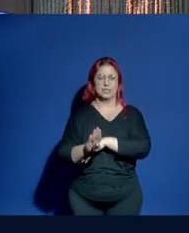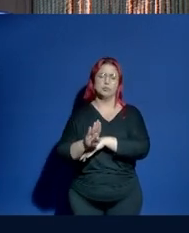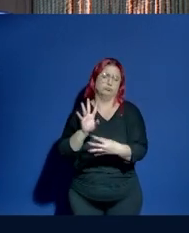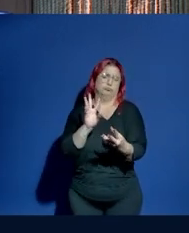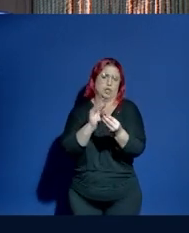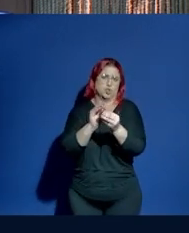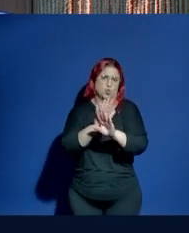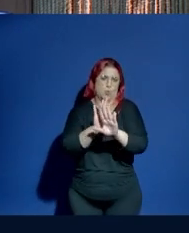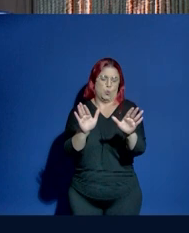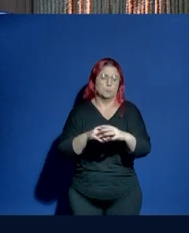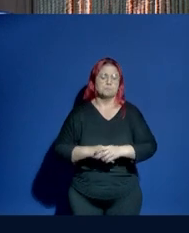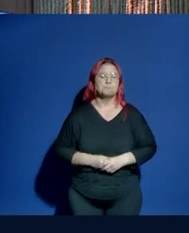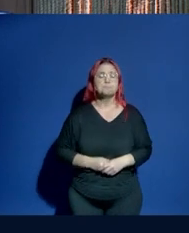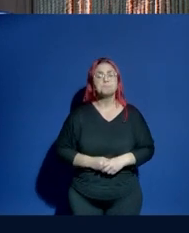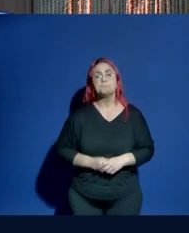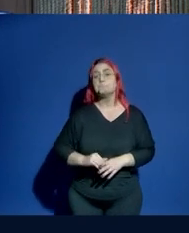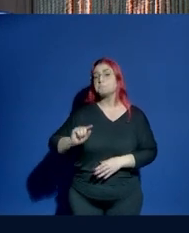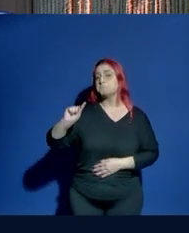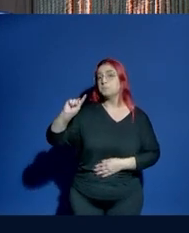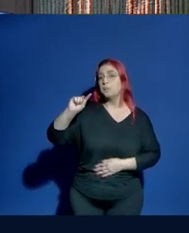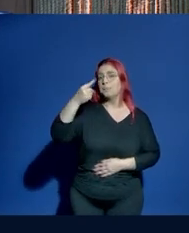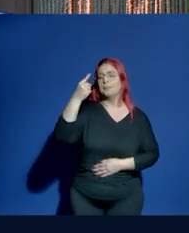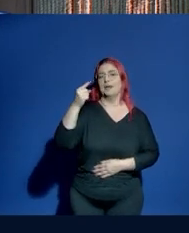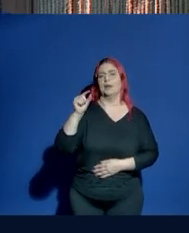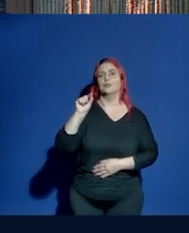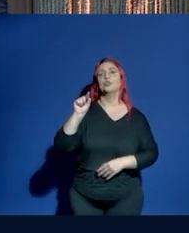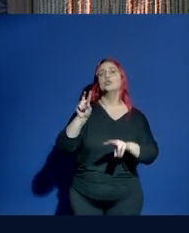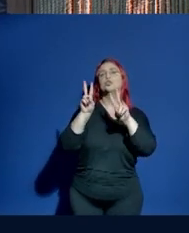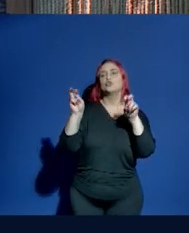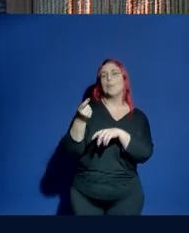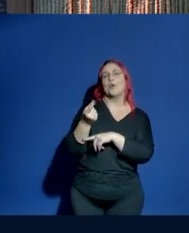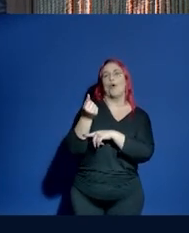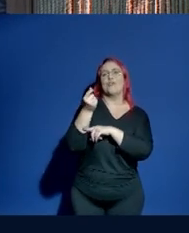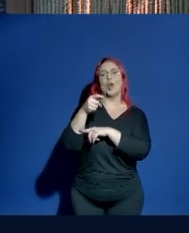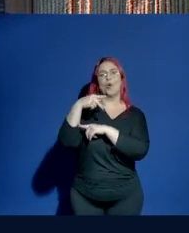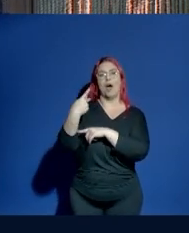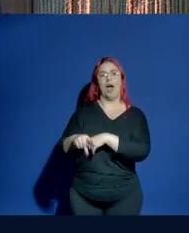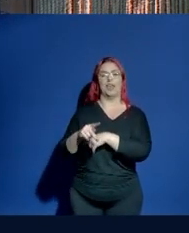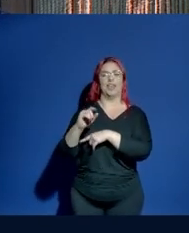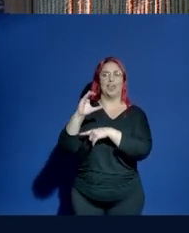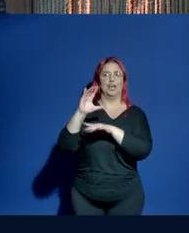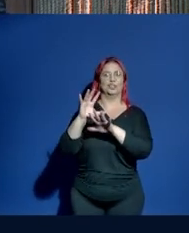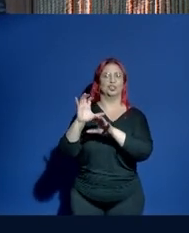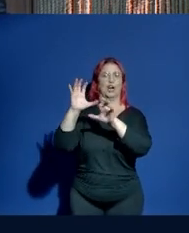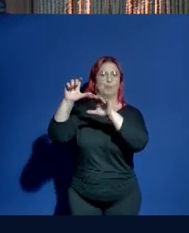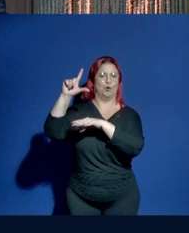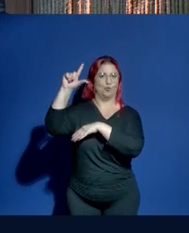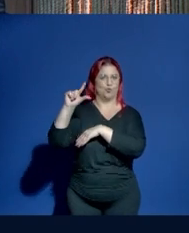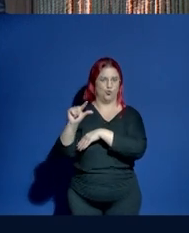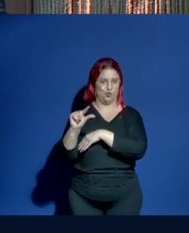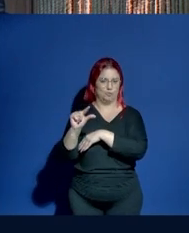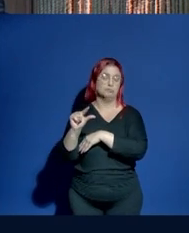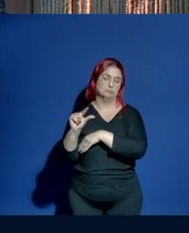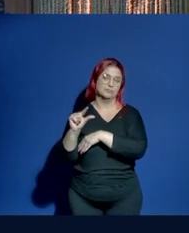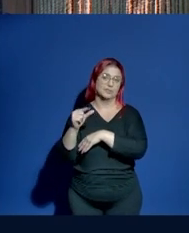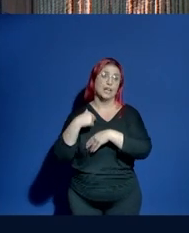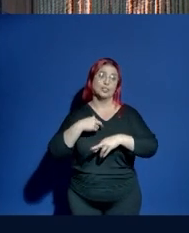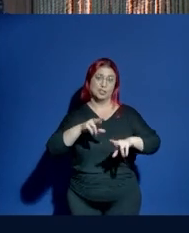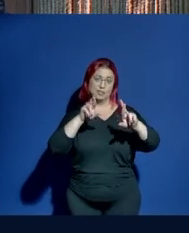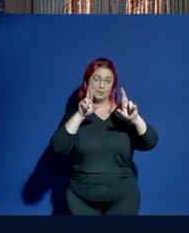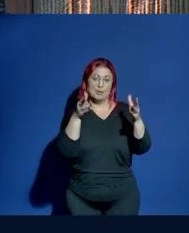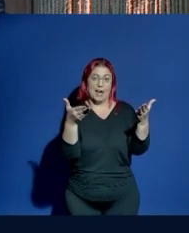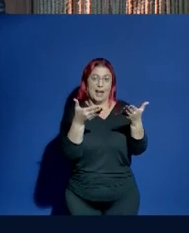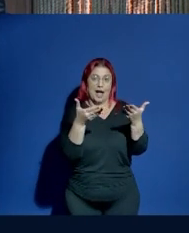muito rápido em primeiro no catchap do preço da tonalidade de carbono aqui no Brasil que a gente espera que a aprovação do plano